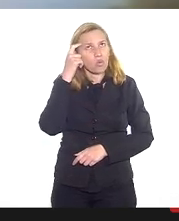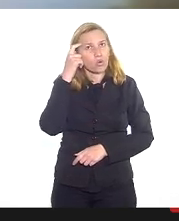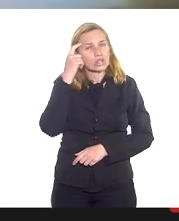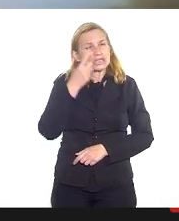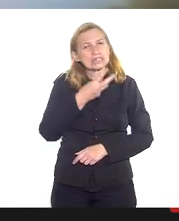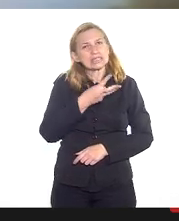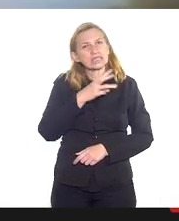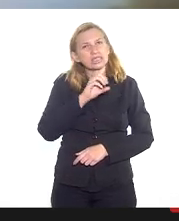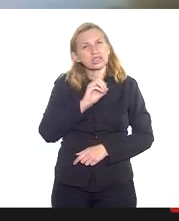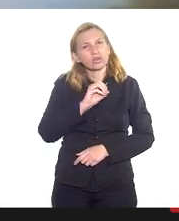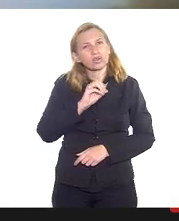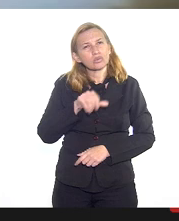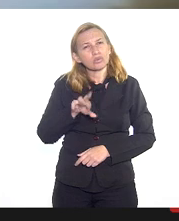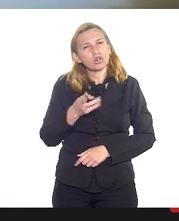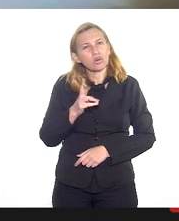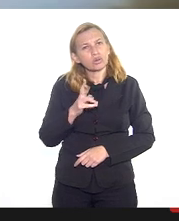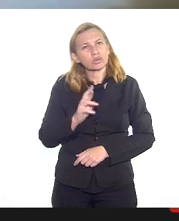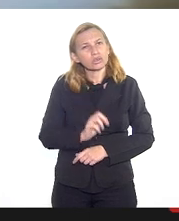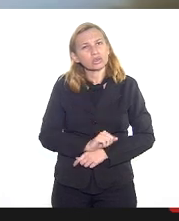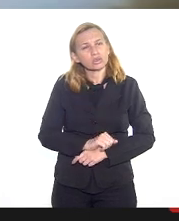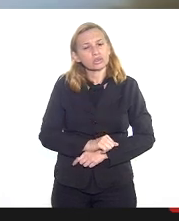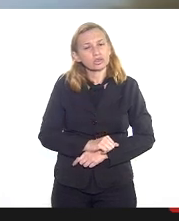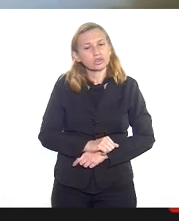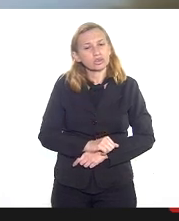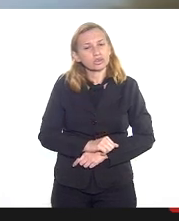38 bilhões.